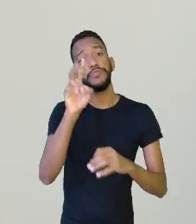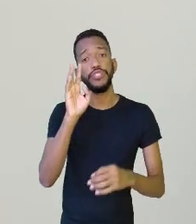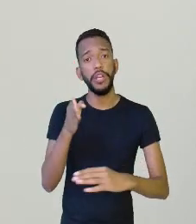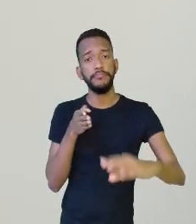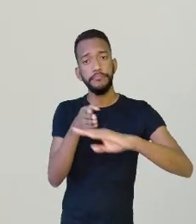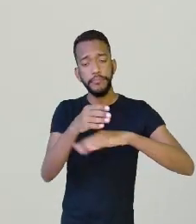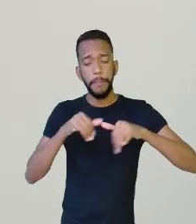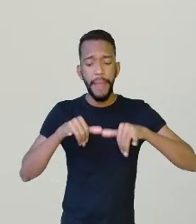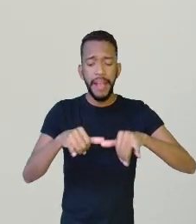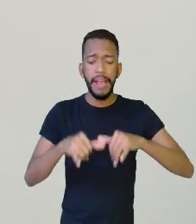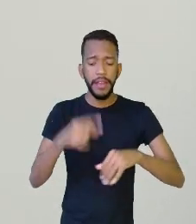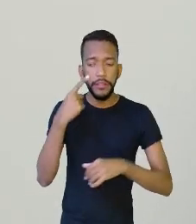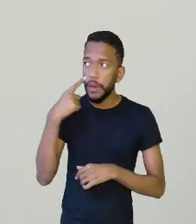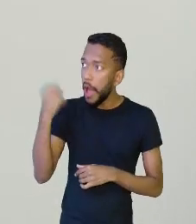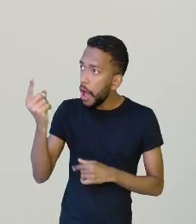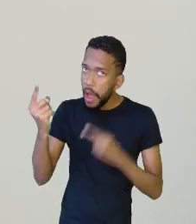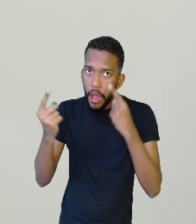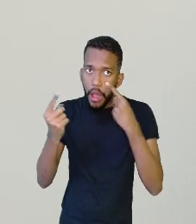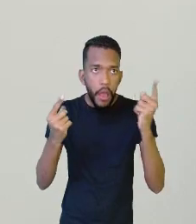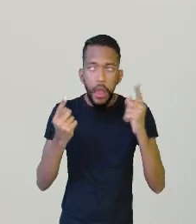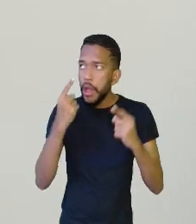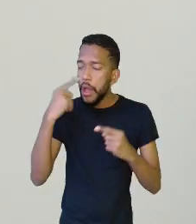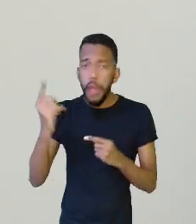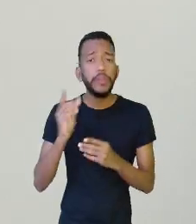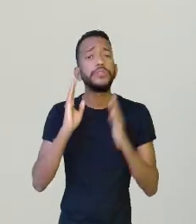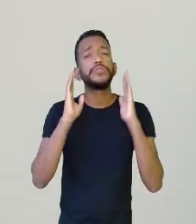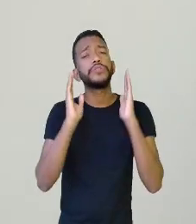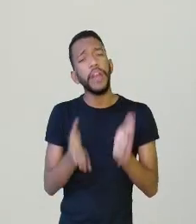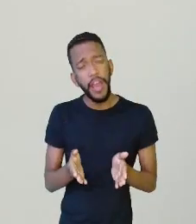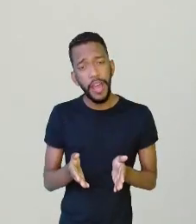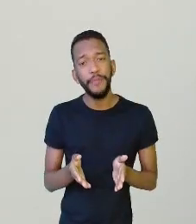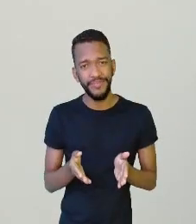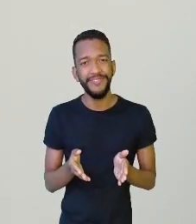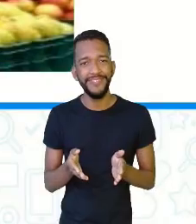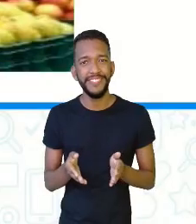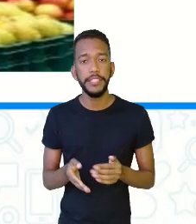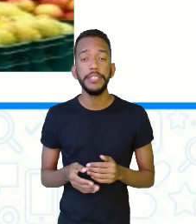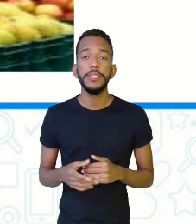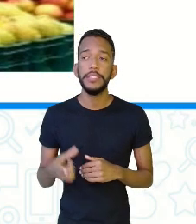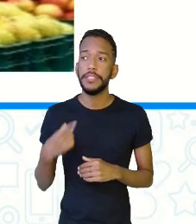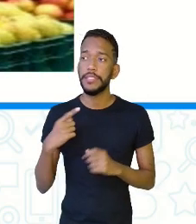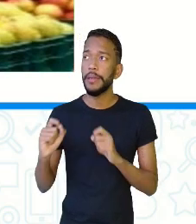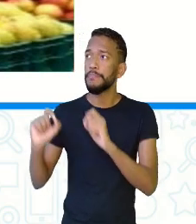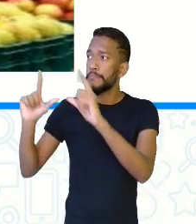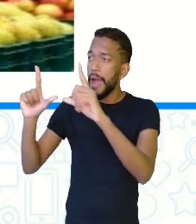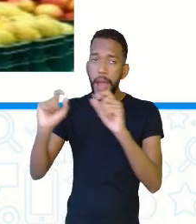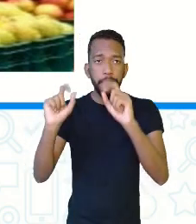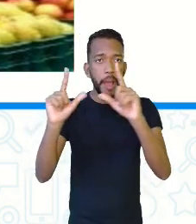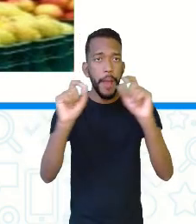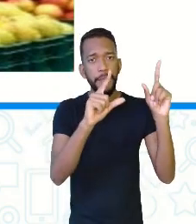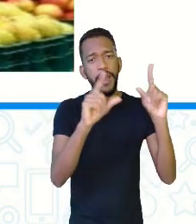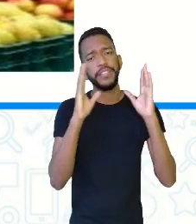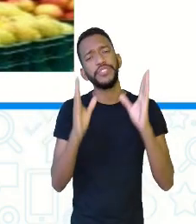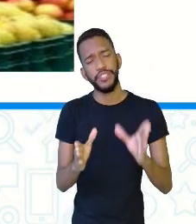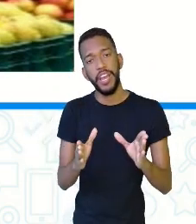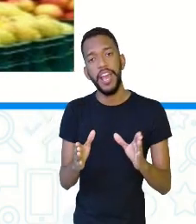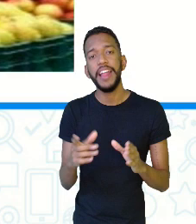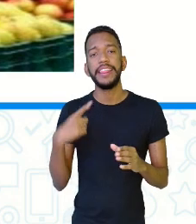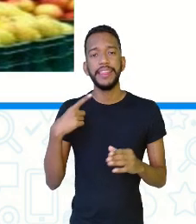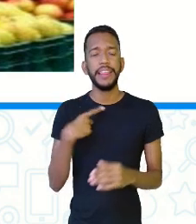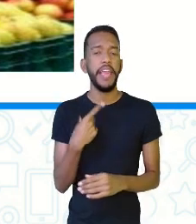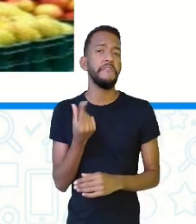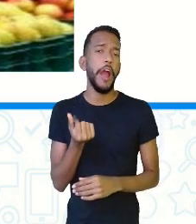seu pai, com algum parente, você já foi a algum supermercado e viu alguma placa como essa. Seja com valor